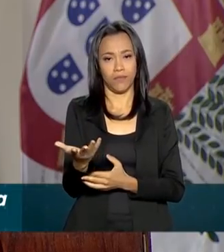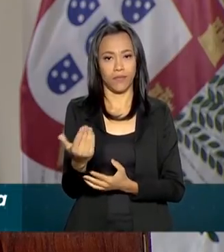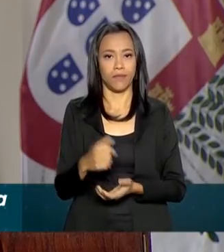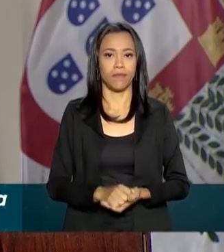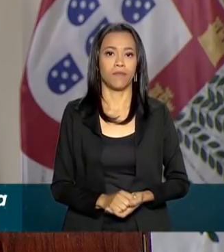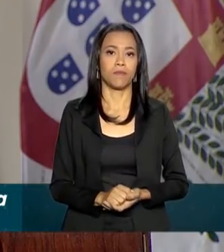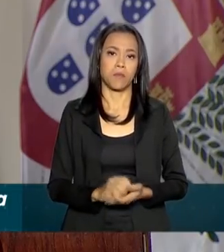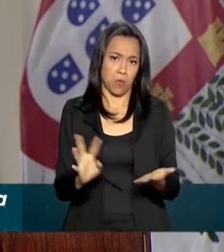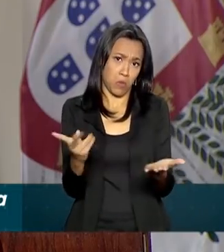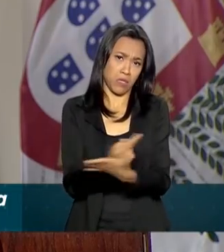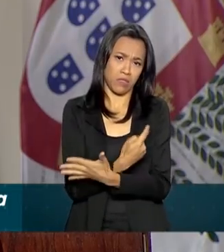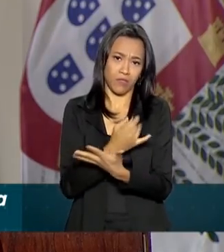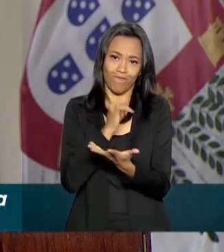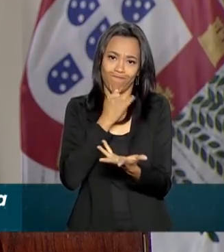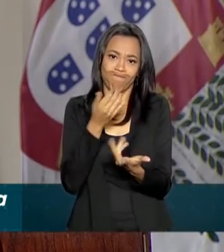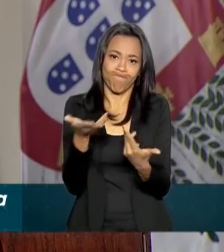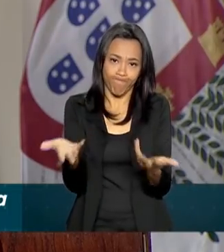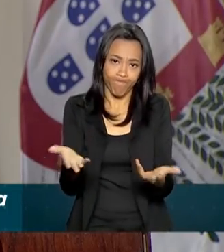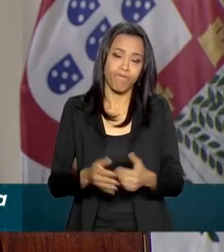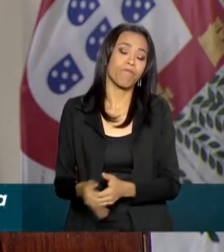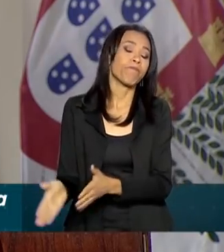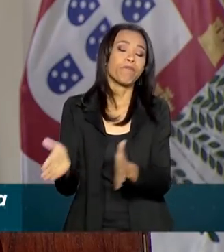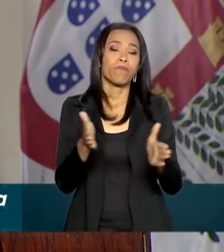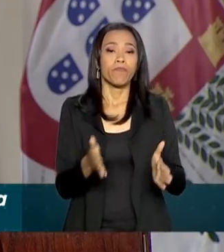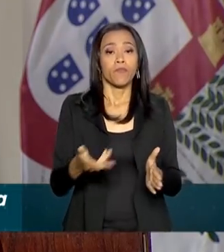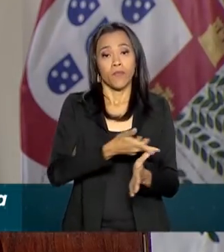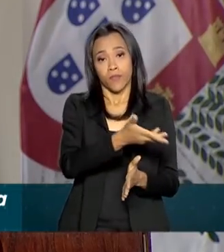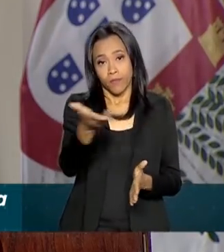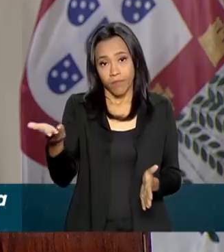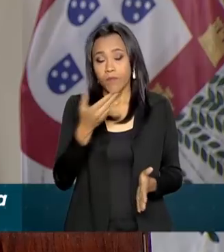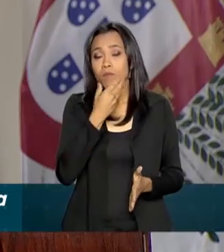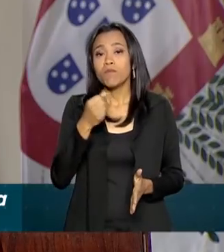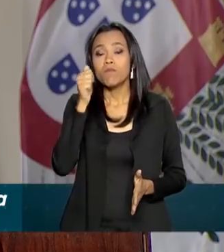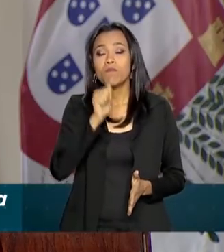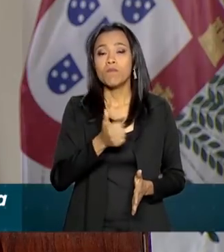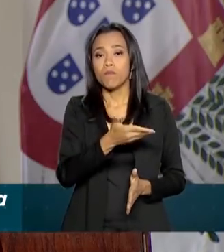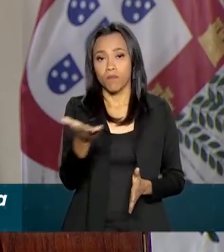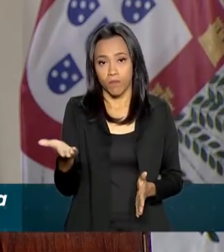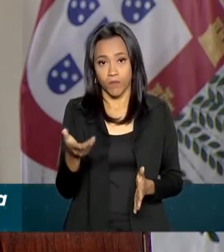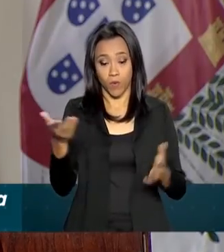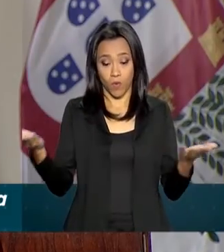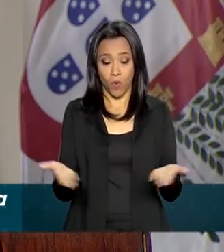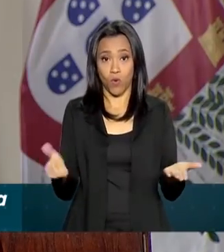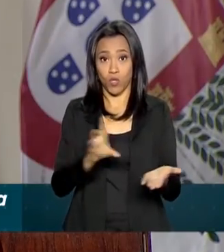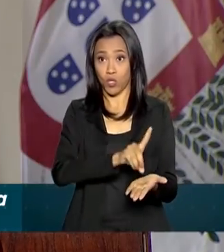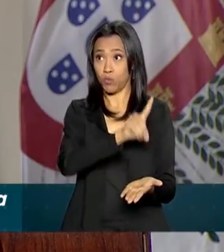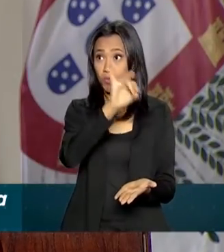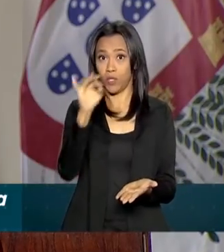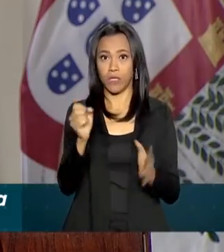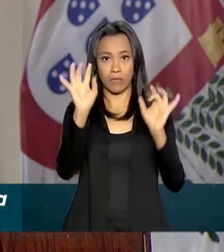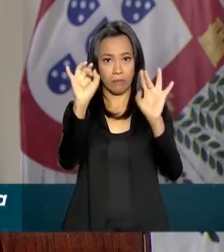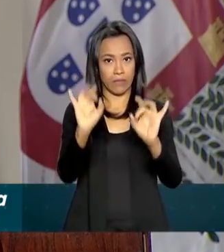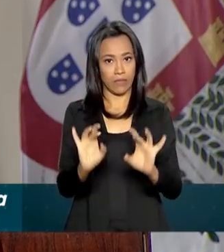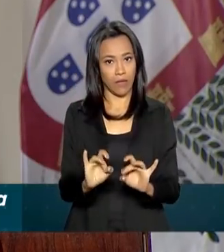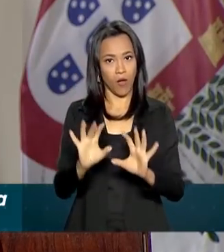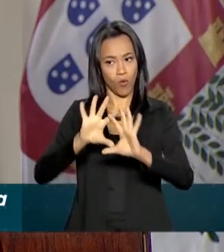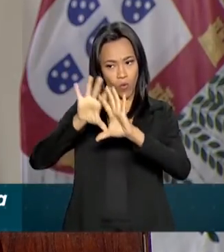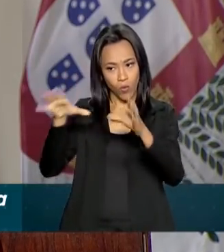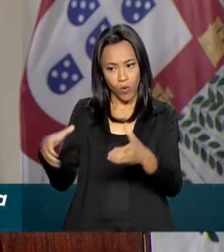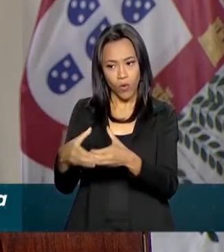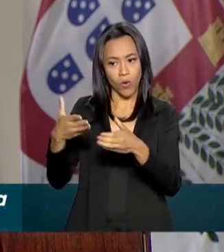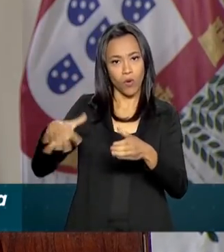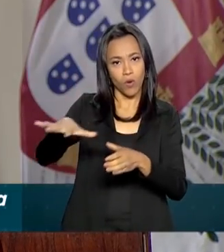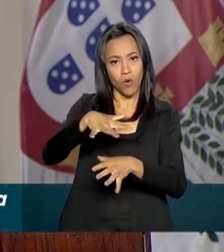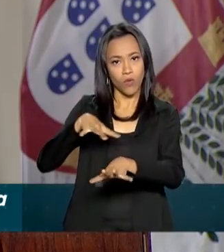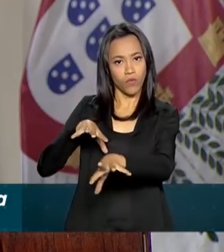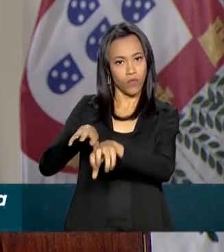mas senhores e senhoras neste dia tão especial para os formandos do instituto rio branco